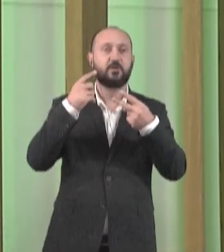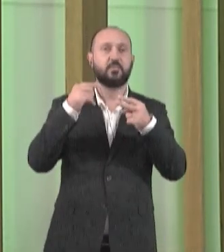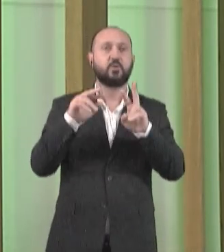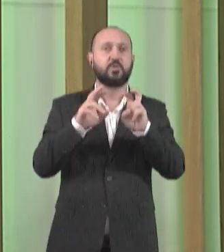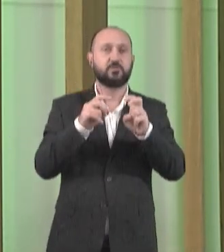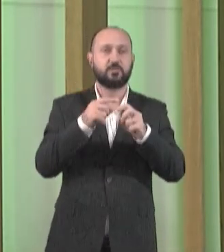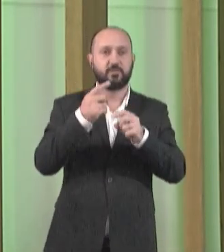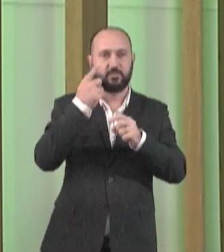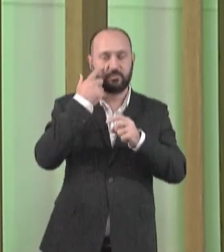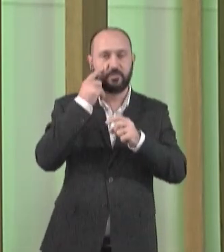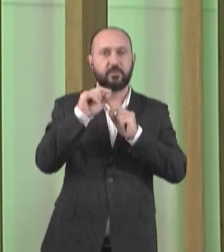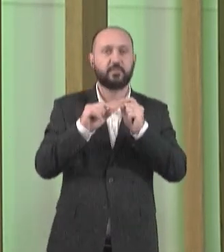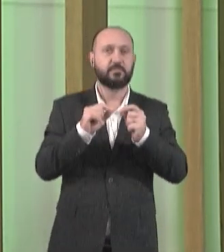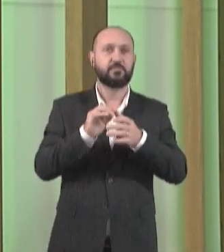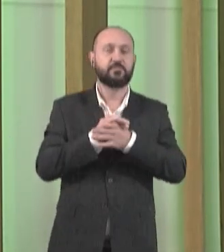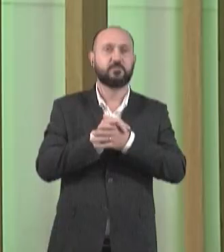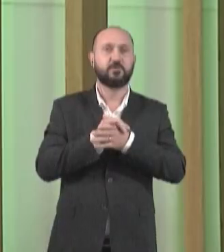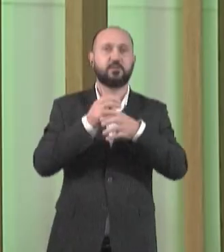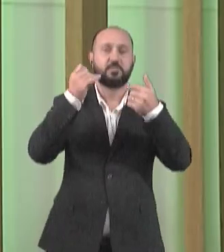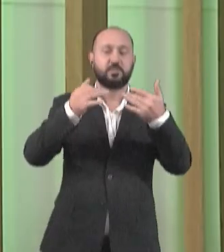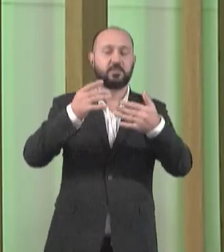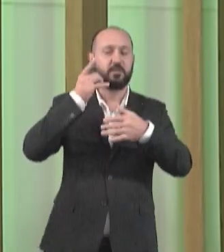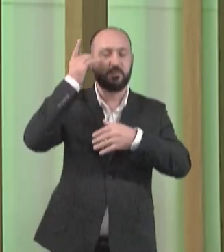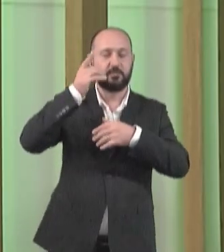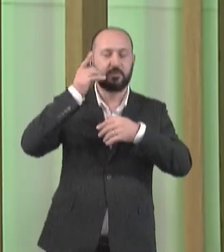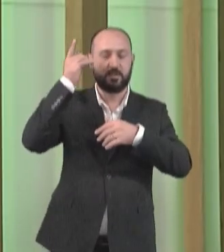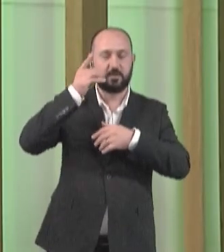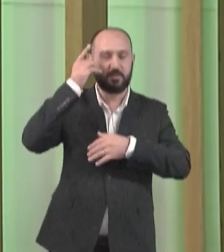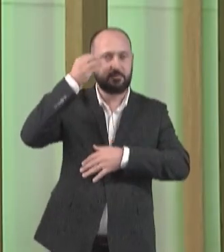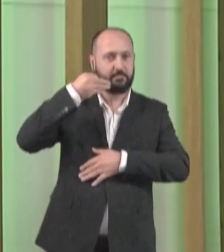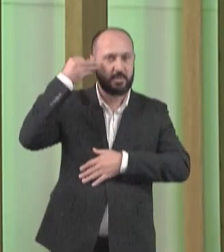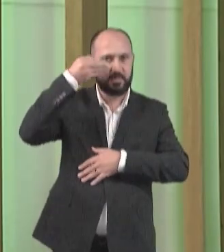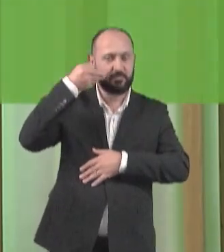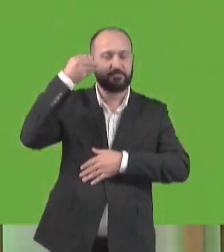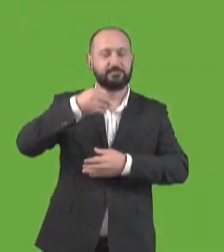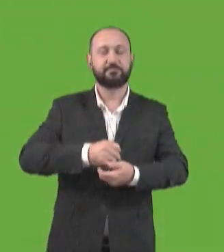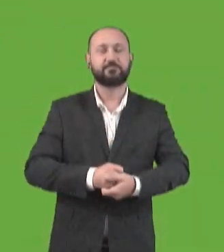relação a esse assunto. Vamos conferir então agora a fala da deputada Mara Caseiro.